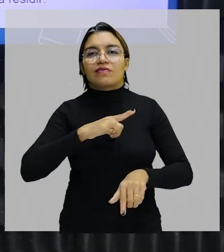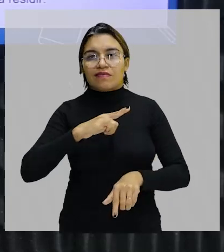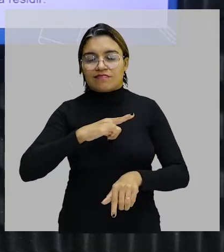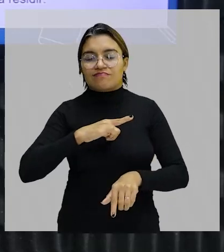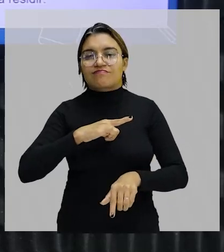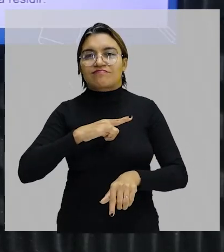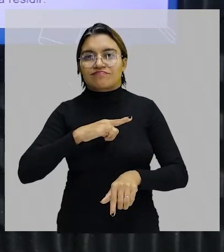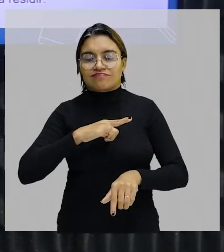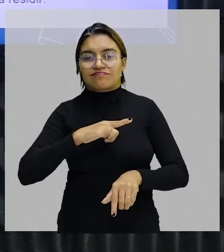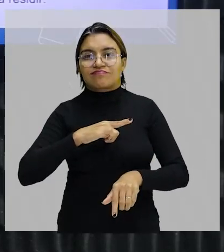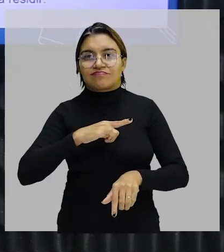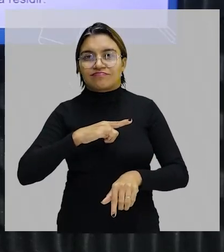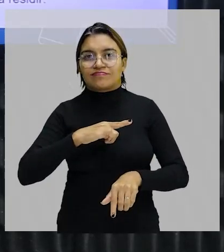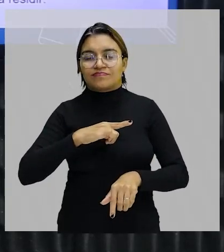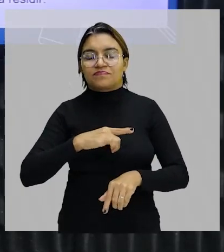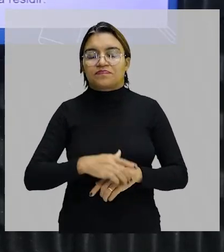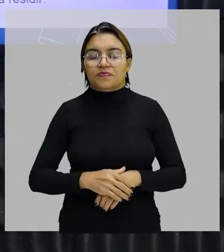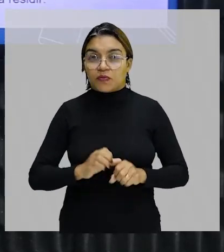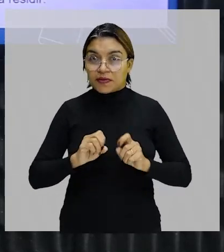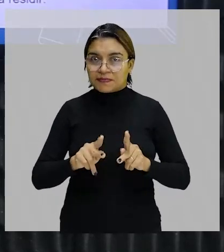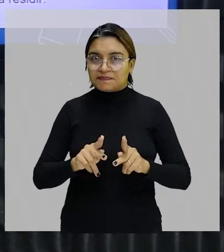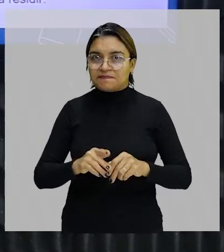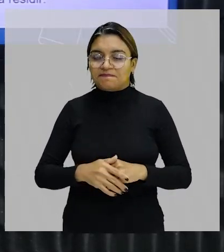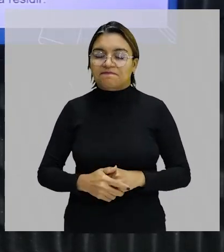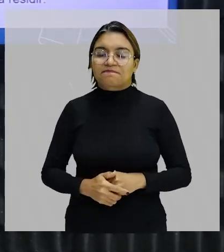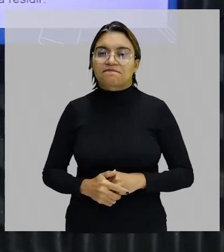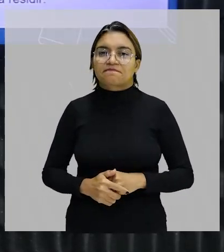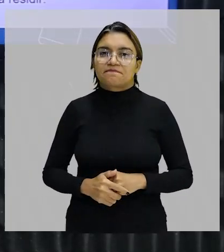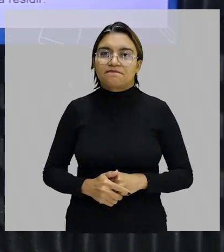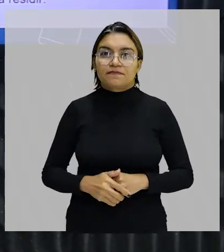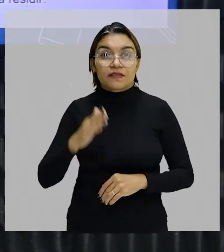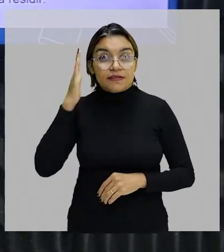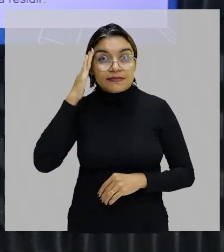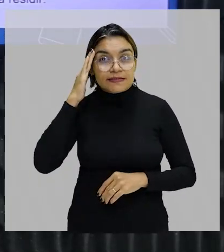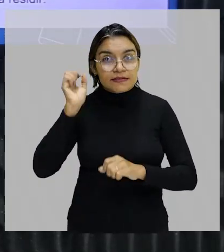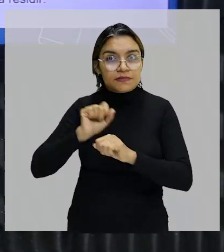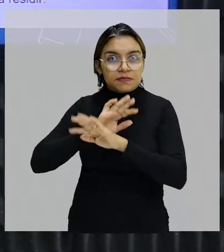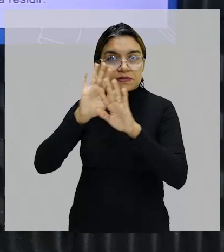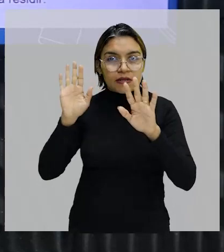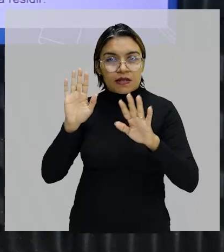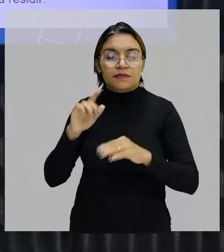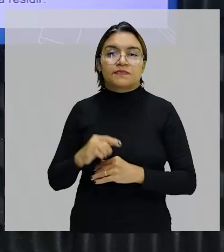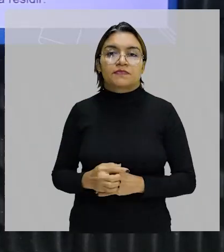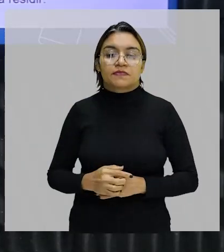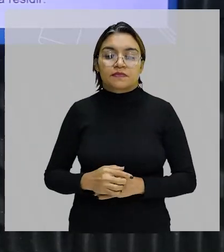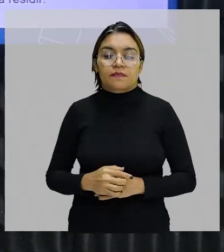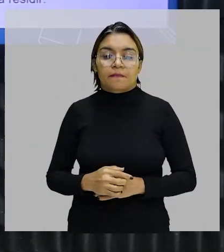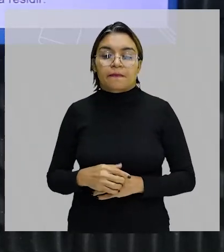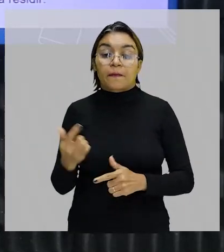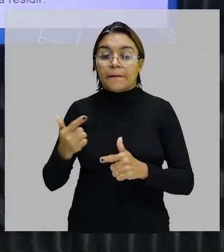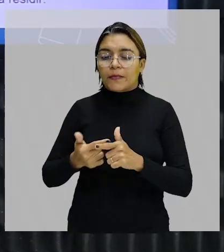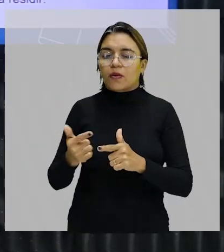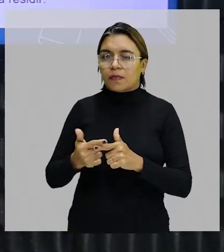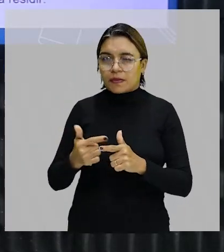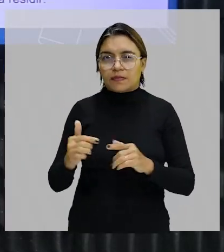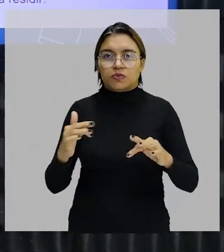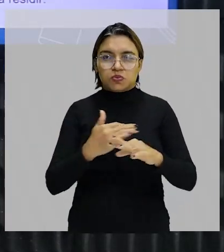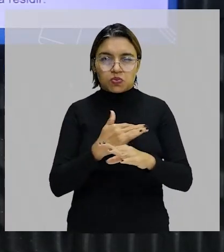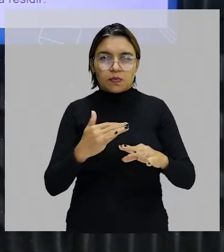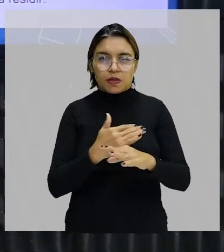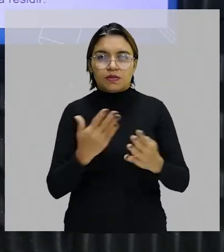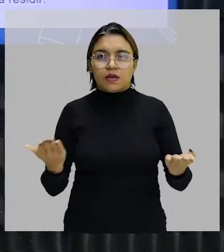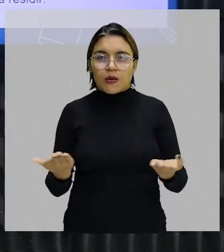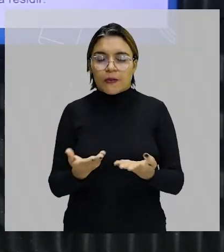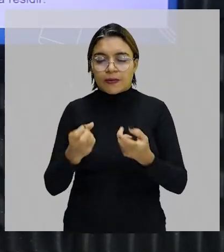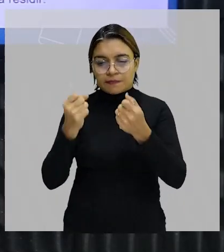hoje esteja enquadrada no terceiro setor. Bacana? Então, entendendo isso, podemos agora entender esses problemas urbanos. Como eu te disse,